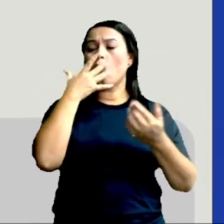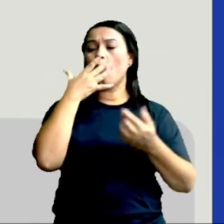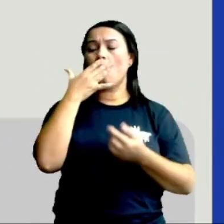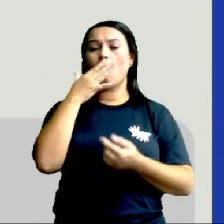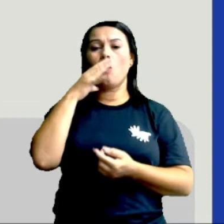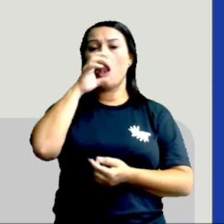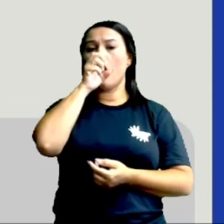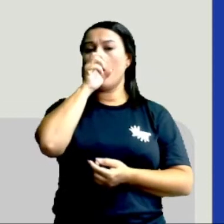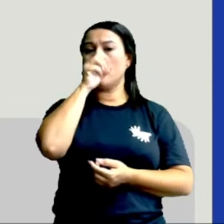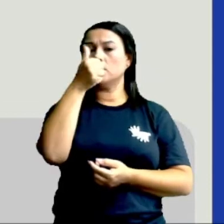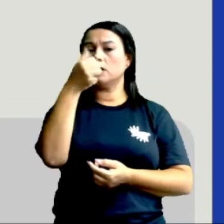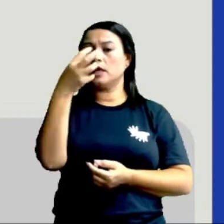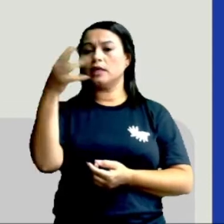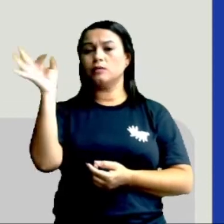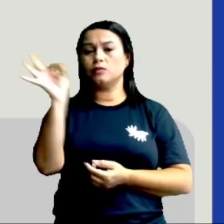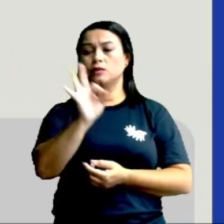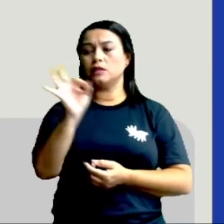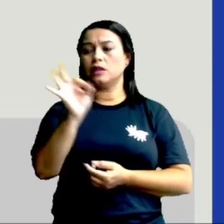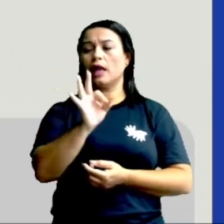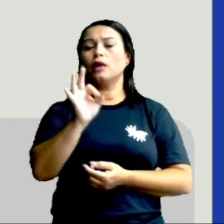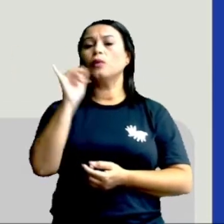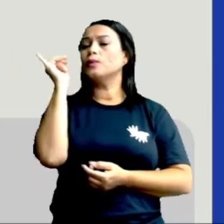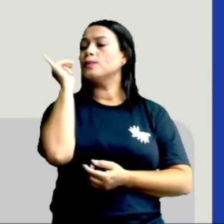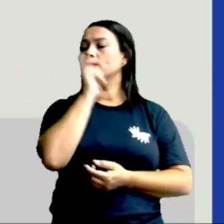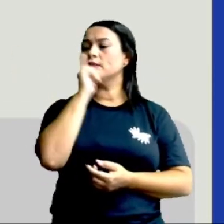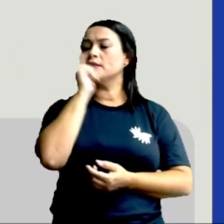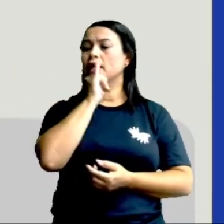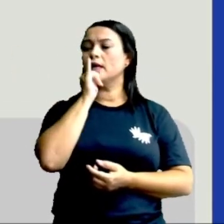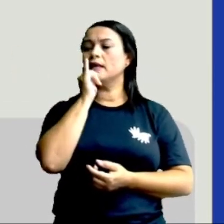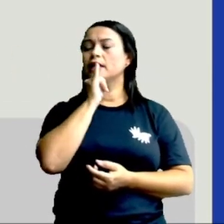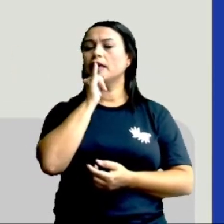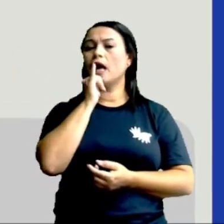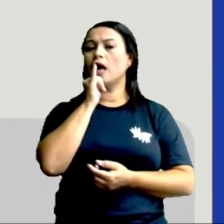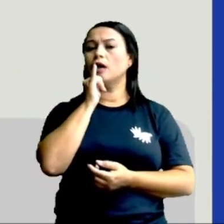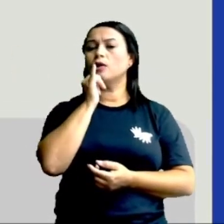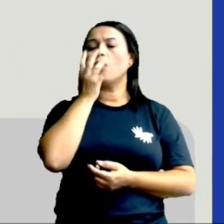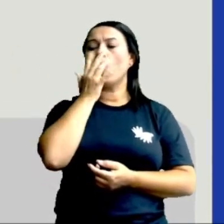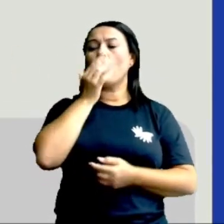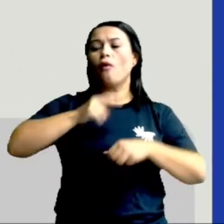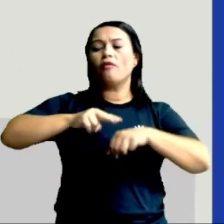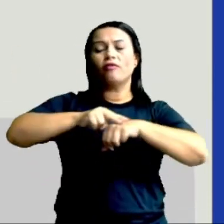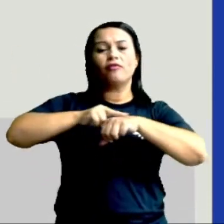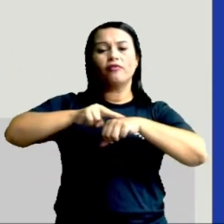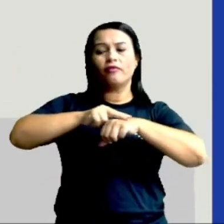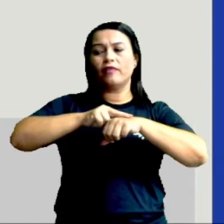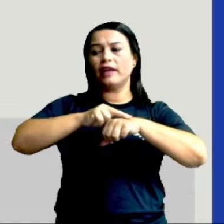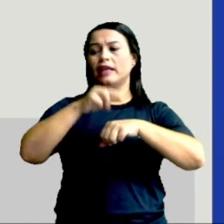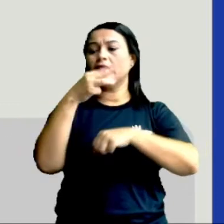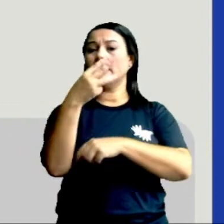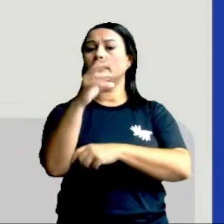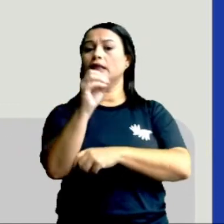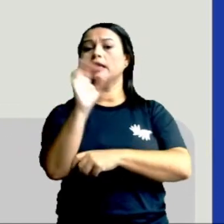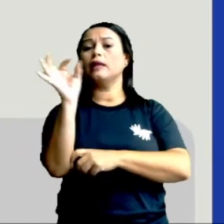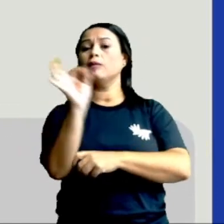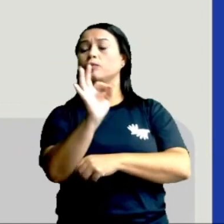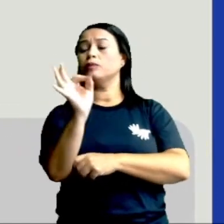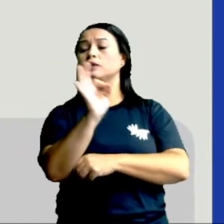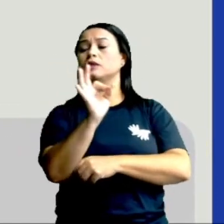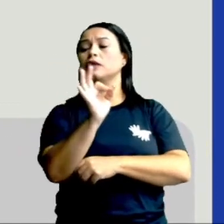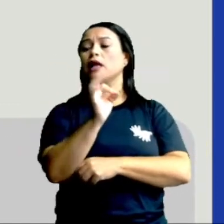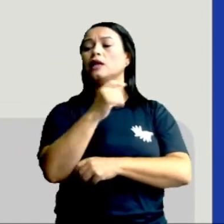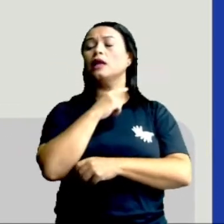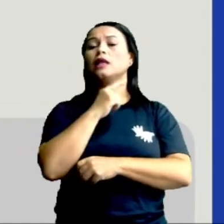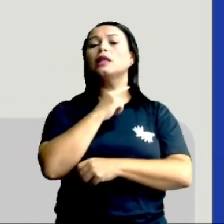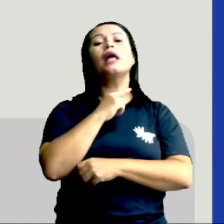com 13%. Os italianos está a parte maior aí, verde, né, que está com 30%.